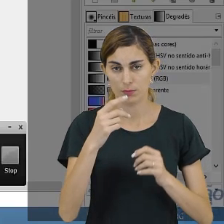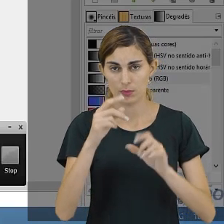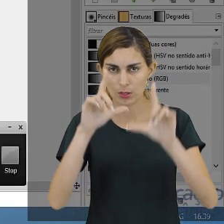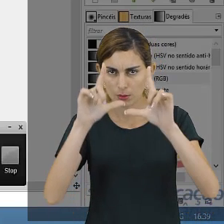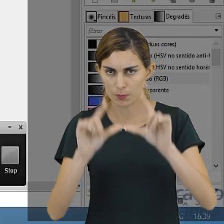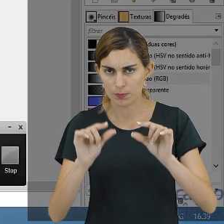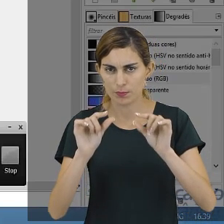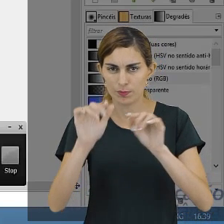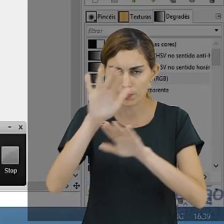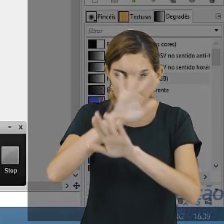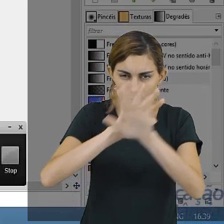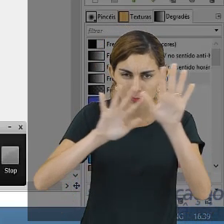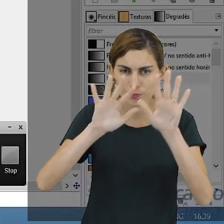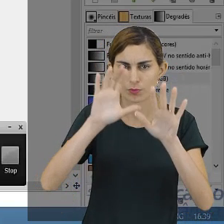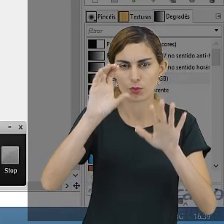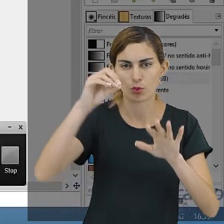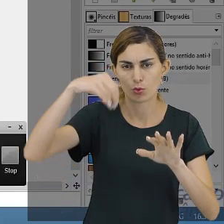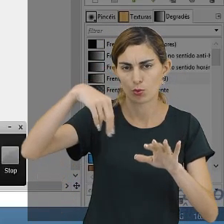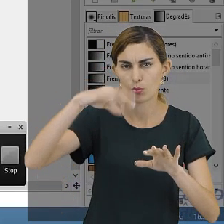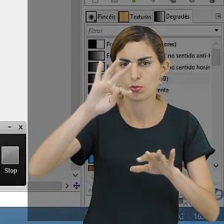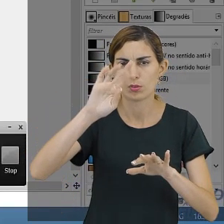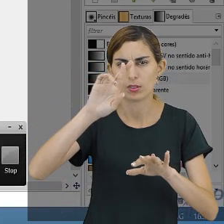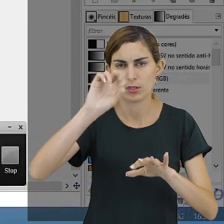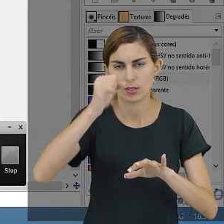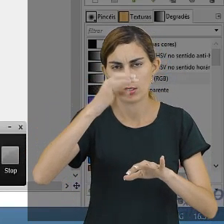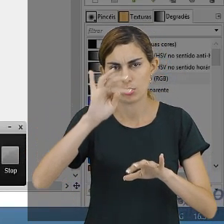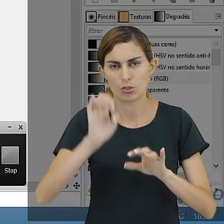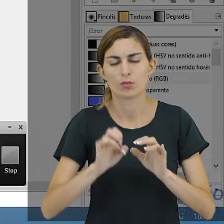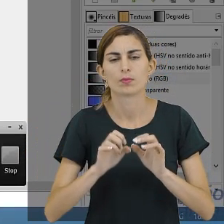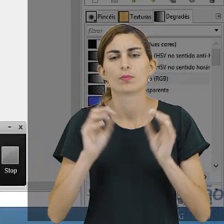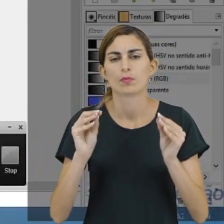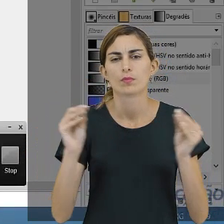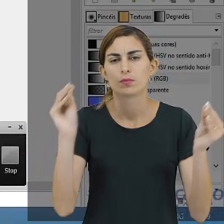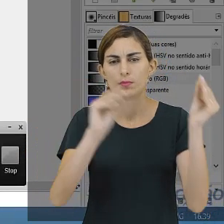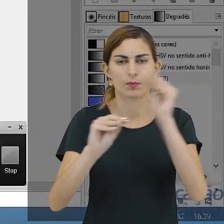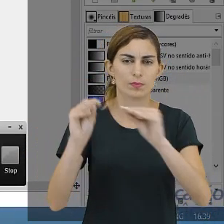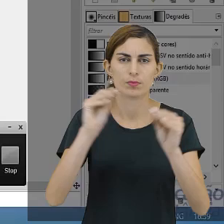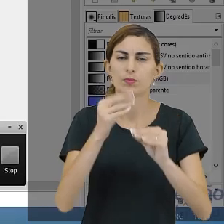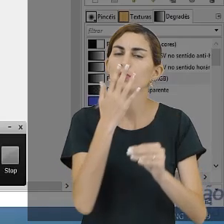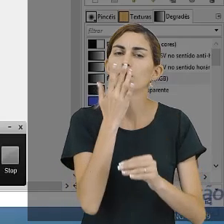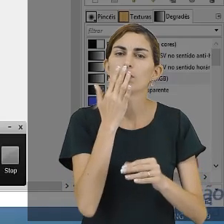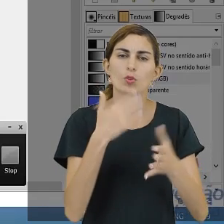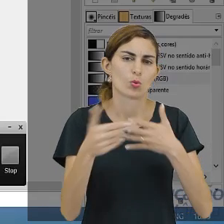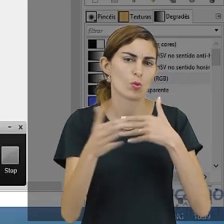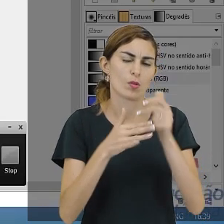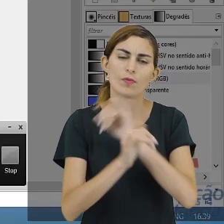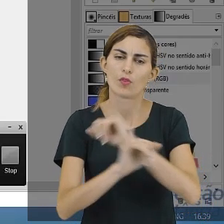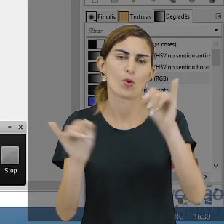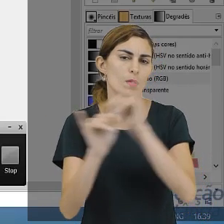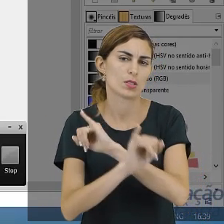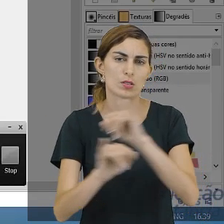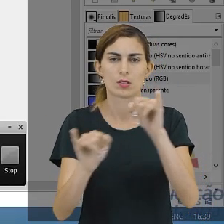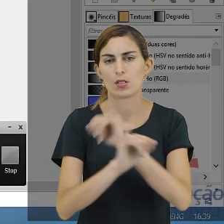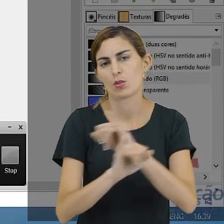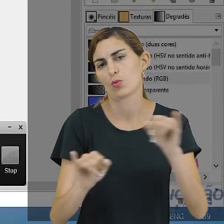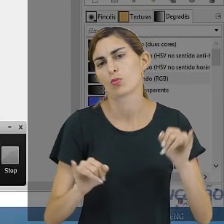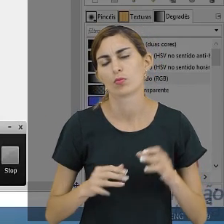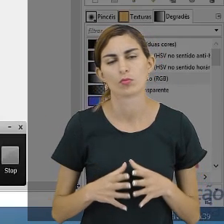Reduzir o contraste. E agora, caso você queira, você pode adicionar aqui cores ou qualquer outro tipo de informação